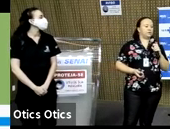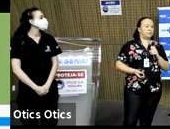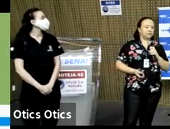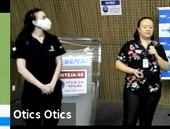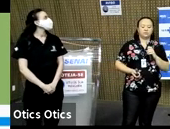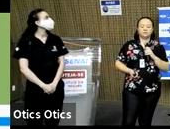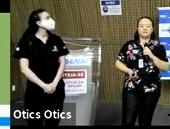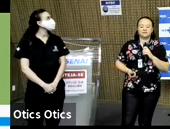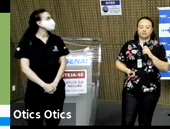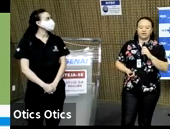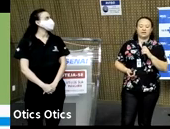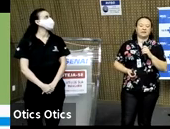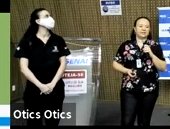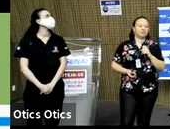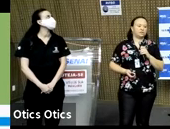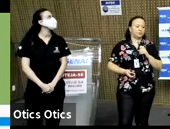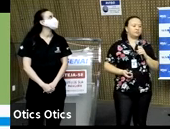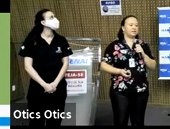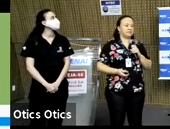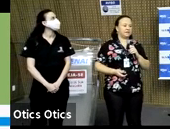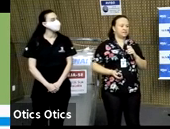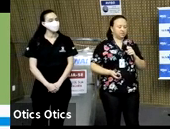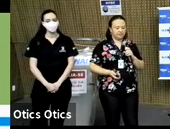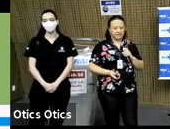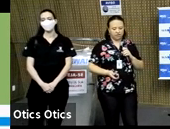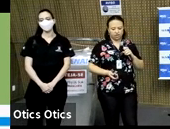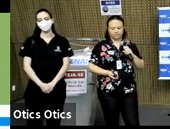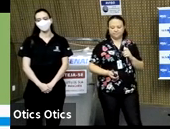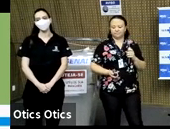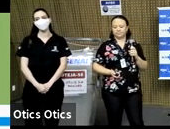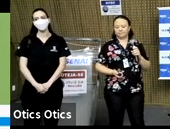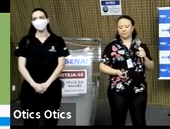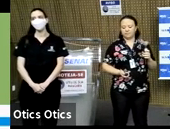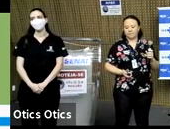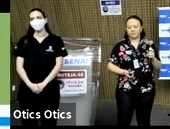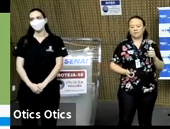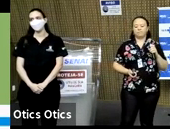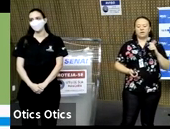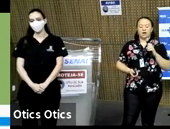de funcionamento é de segunda a sexta-feira, das 7 às 11 e das 13 às 17.